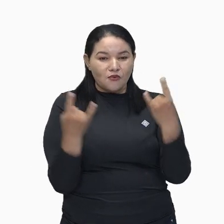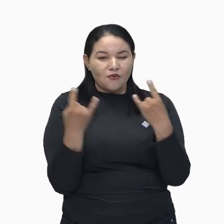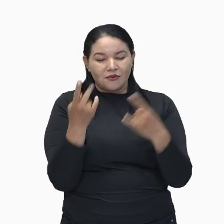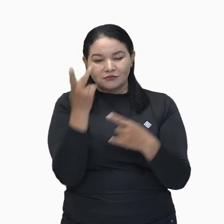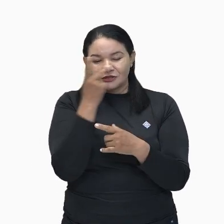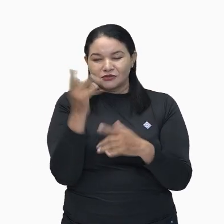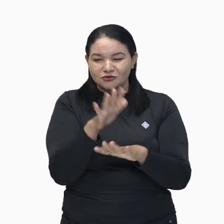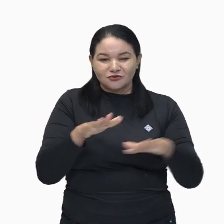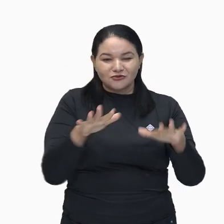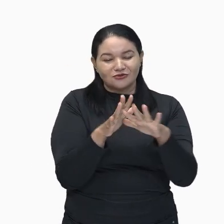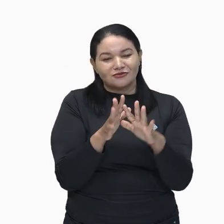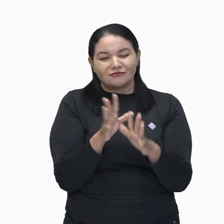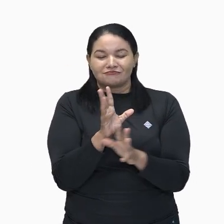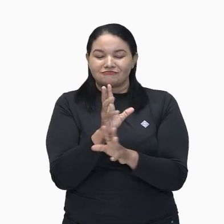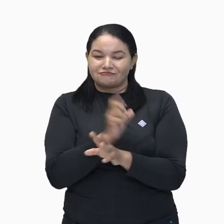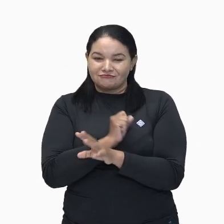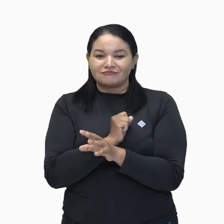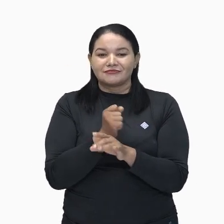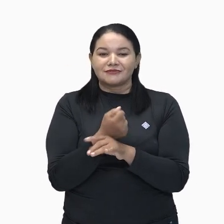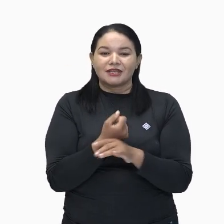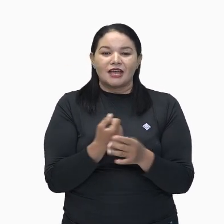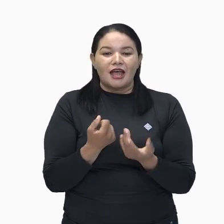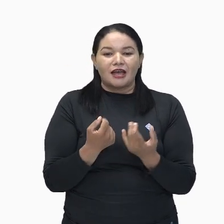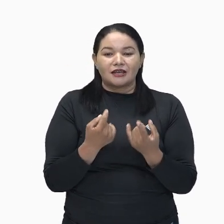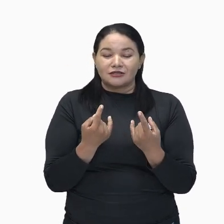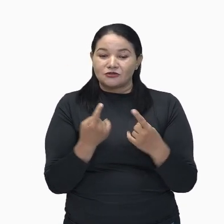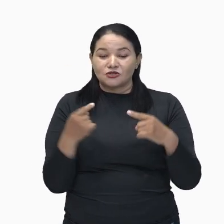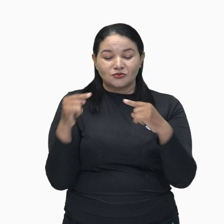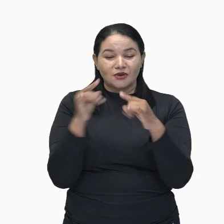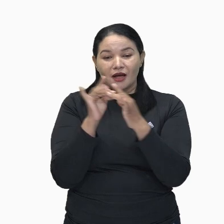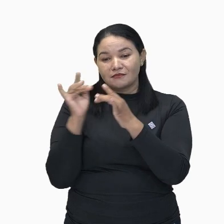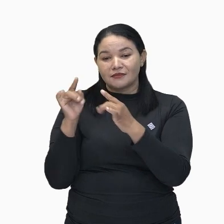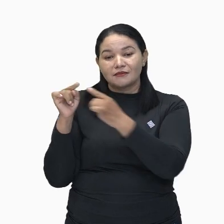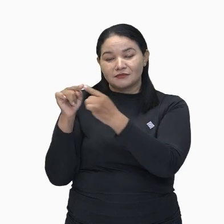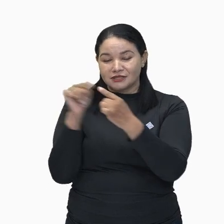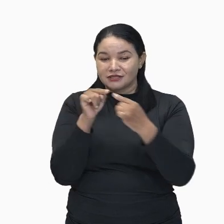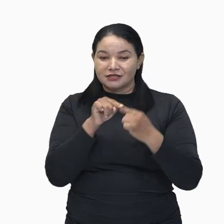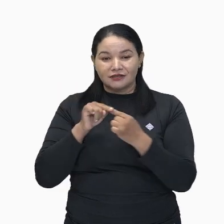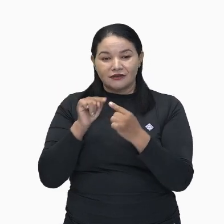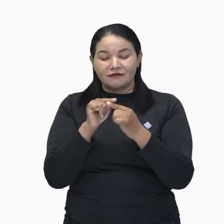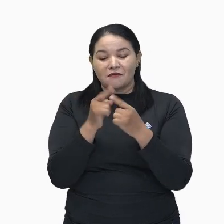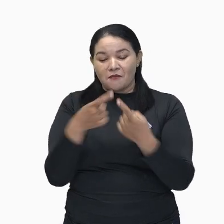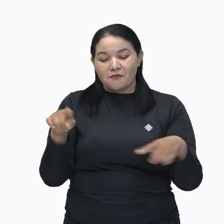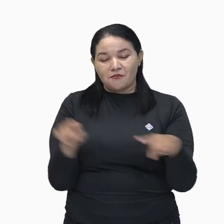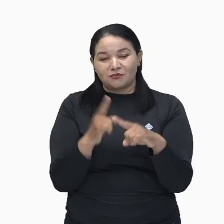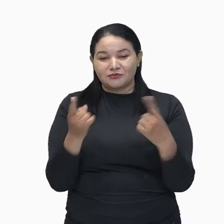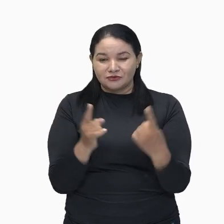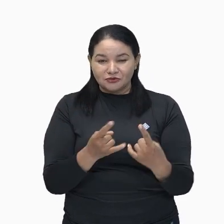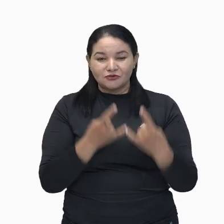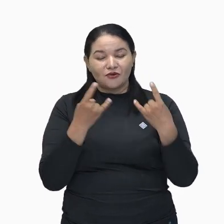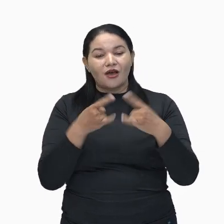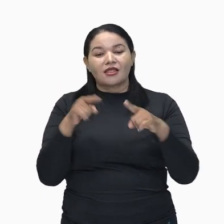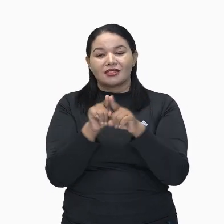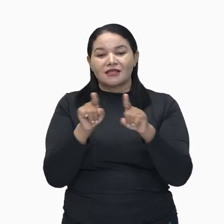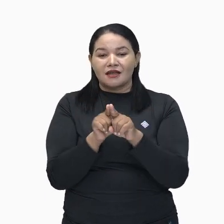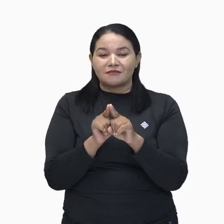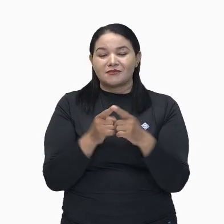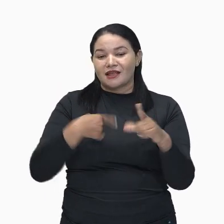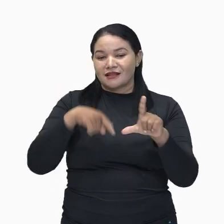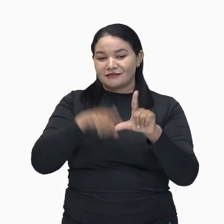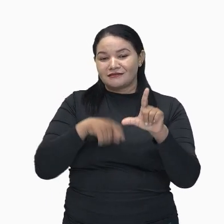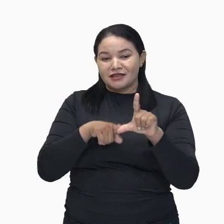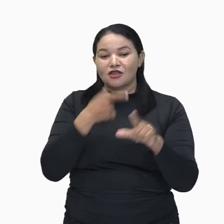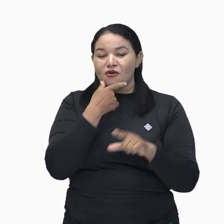gosto de vários jovens que se identificavam com as músicas e as letras de Elvis